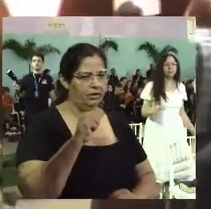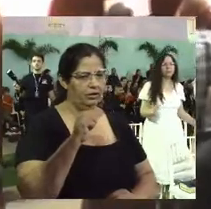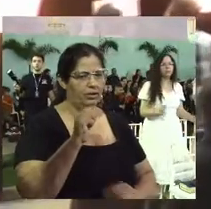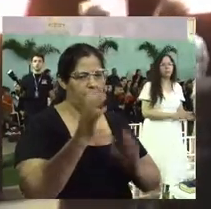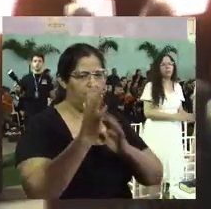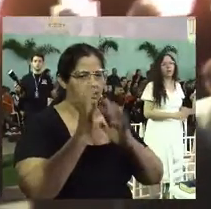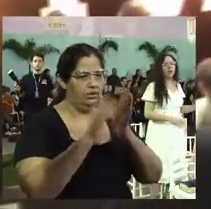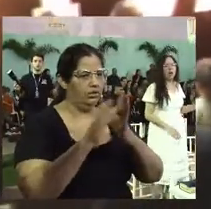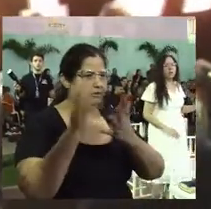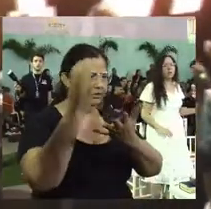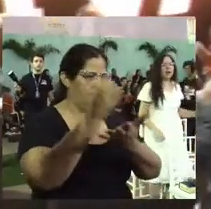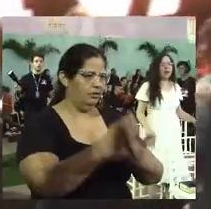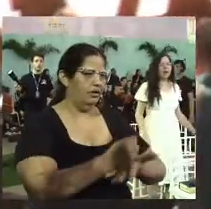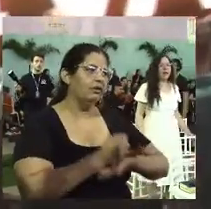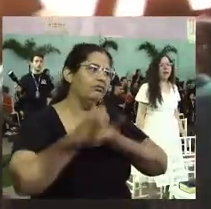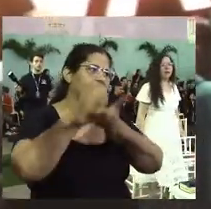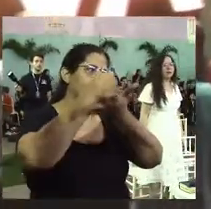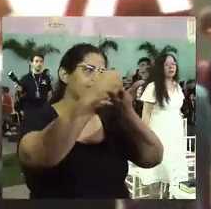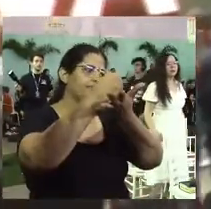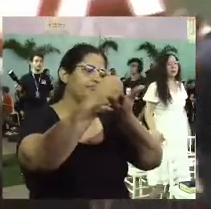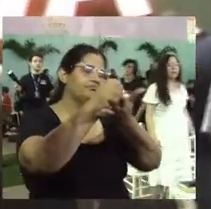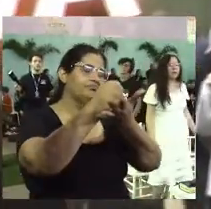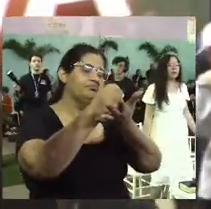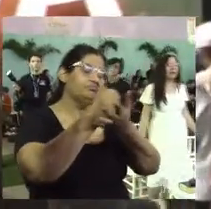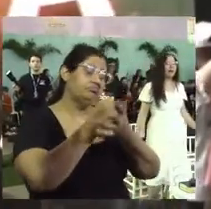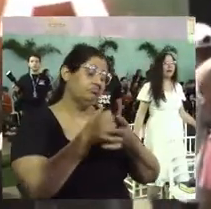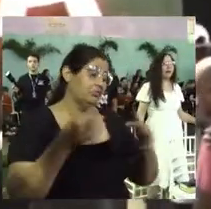pode ser tua última chance